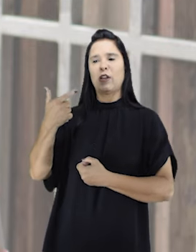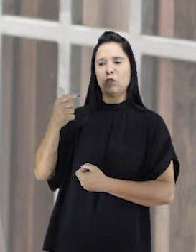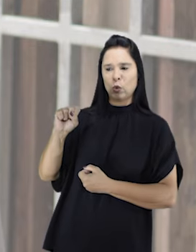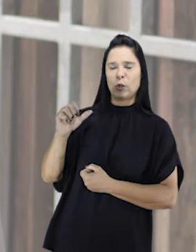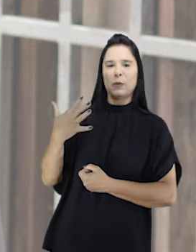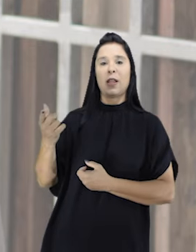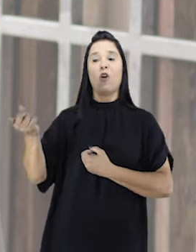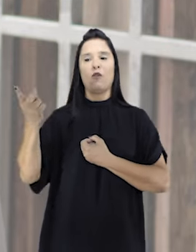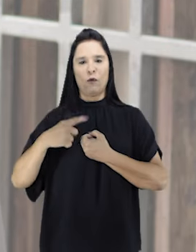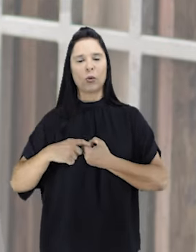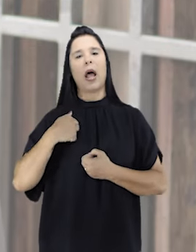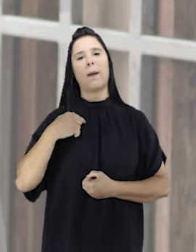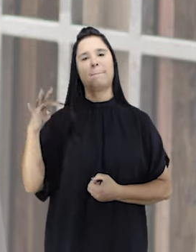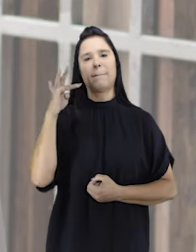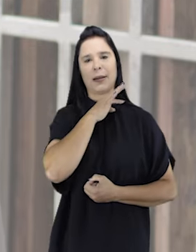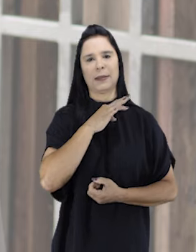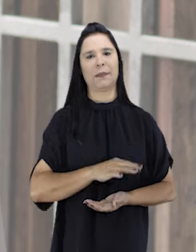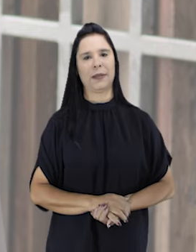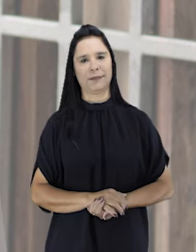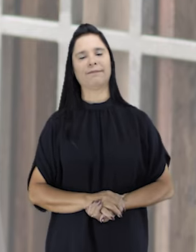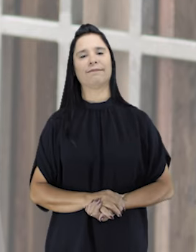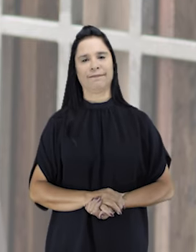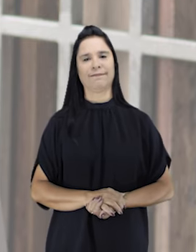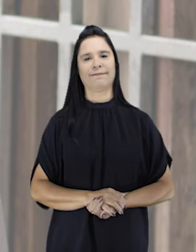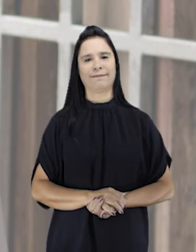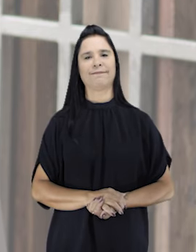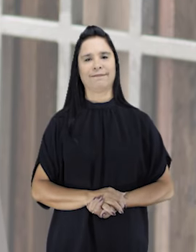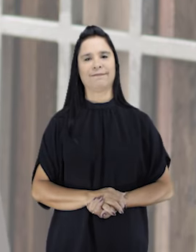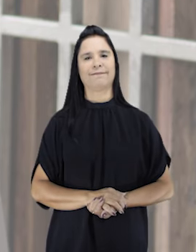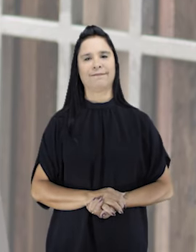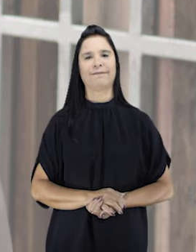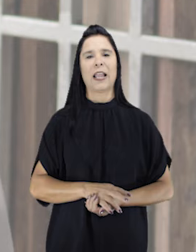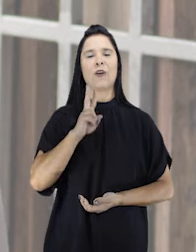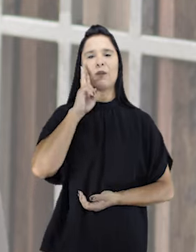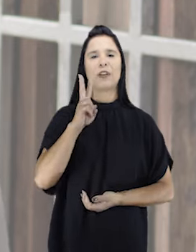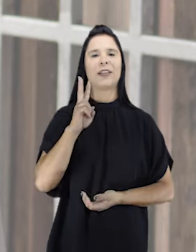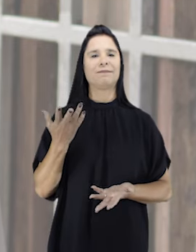Com esse retorno, aí sim eu percebi. Eu percebi pelo estado